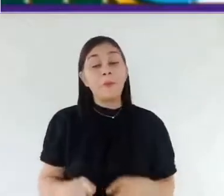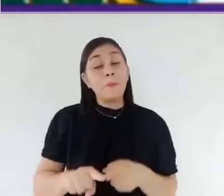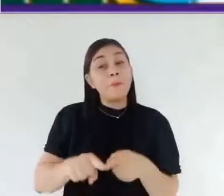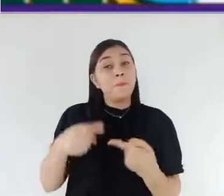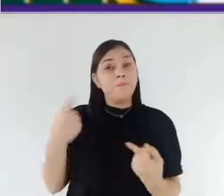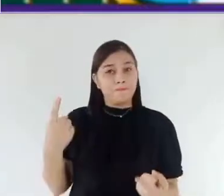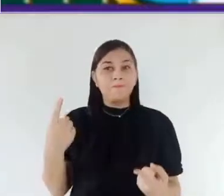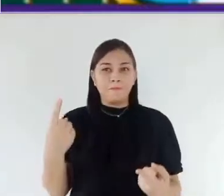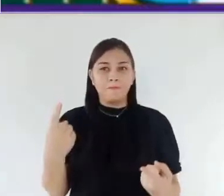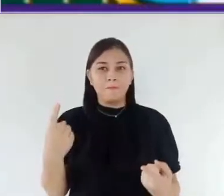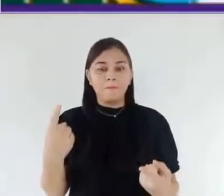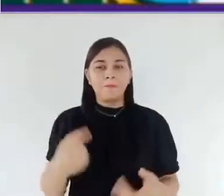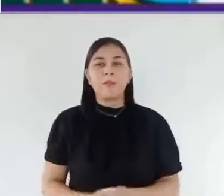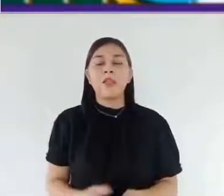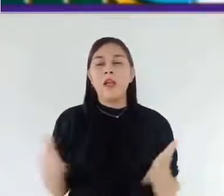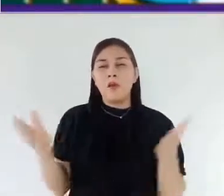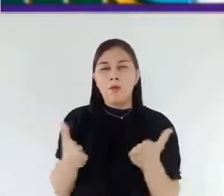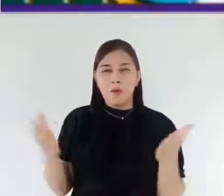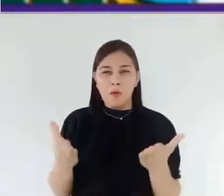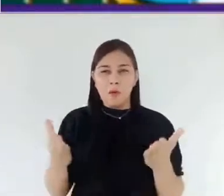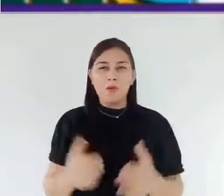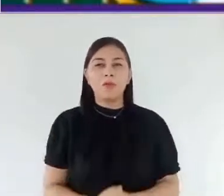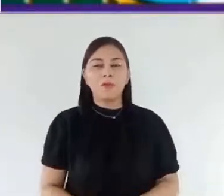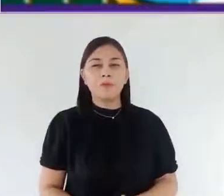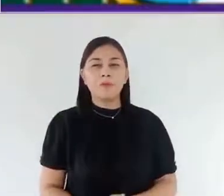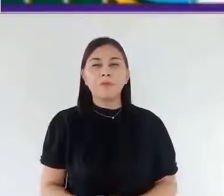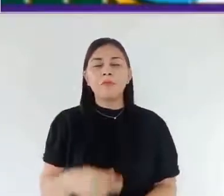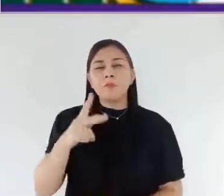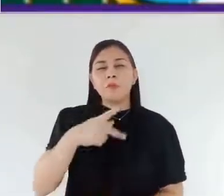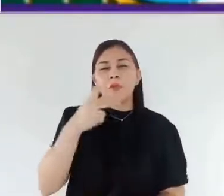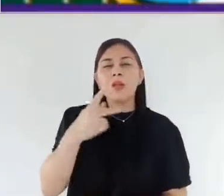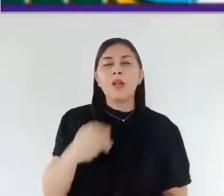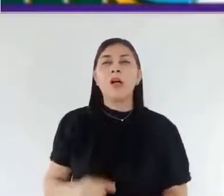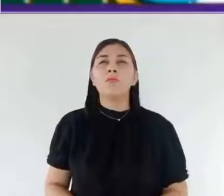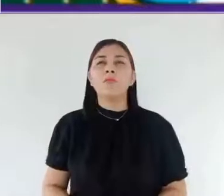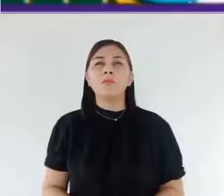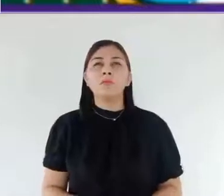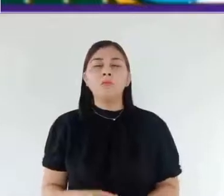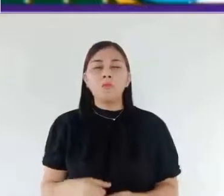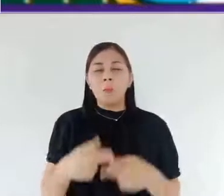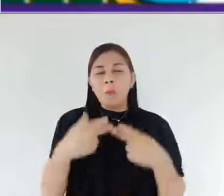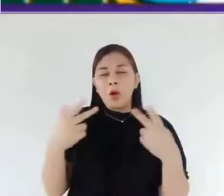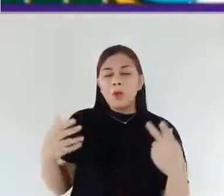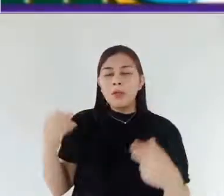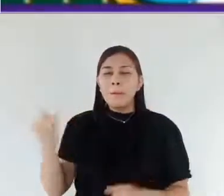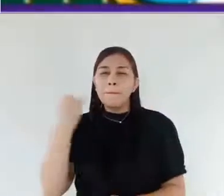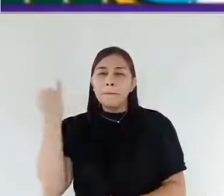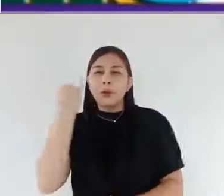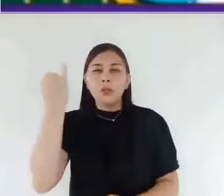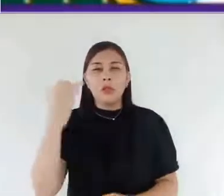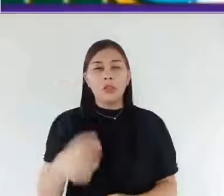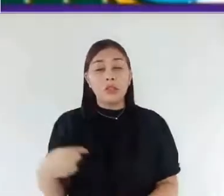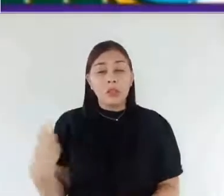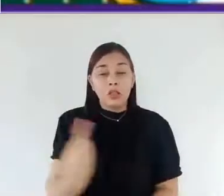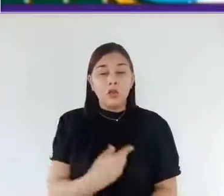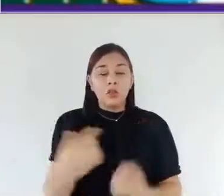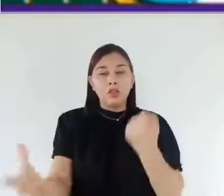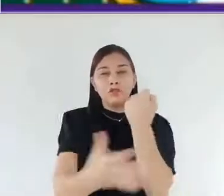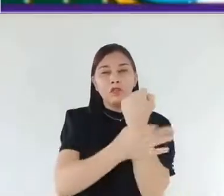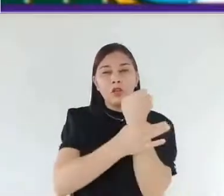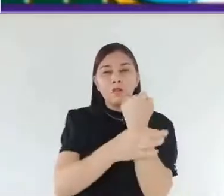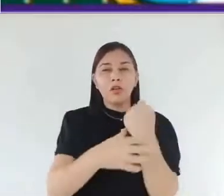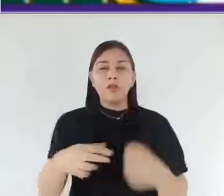Mas vamos falar agora de uma coisa muito importante Que é a nossa proteção à nossa saúde